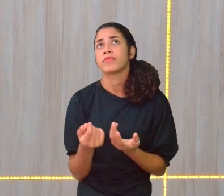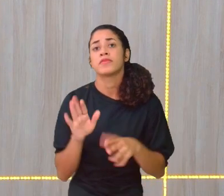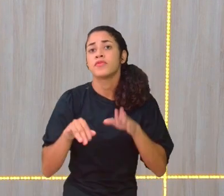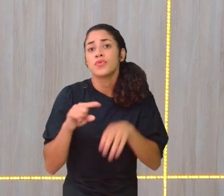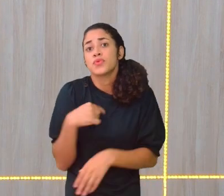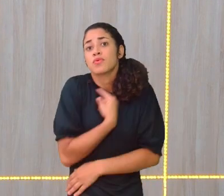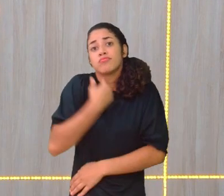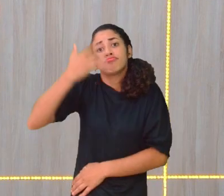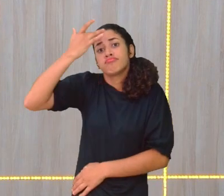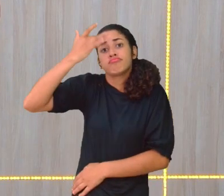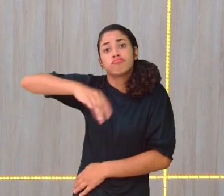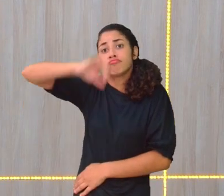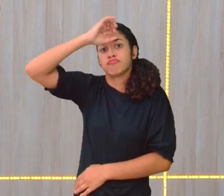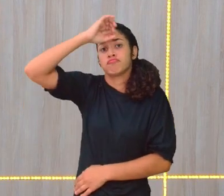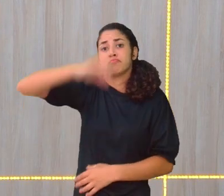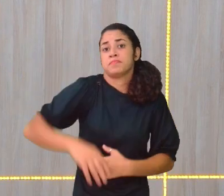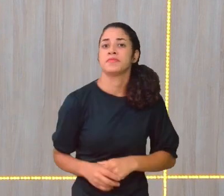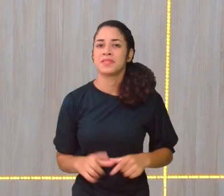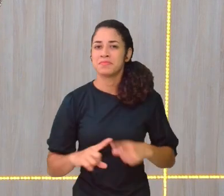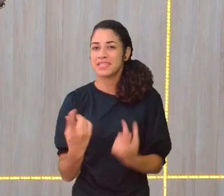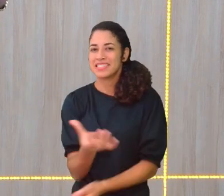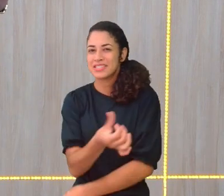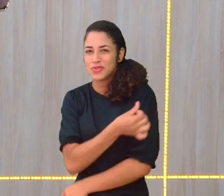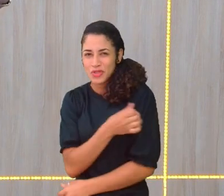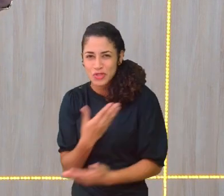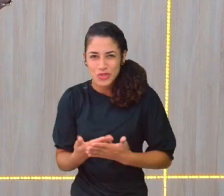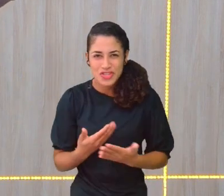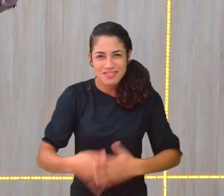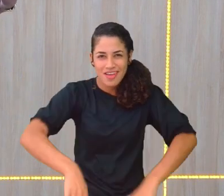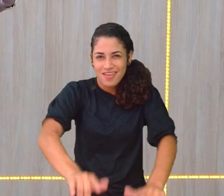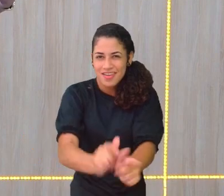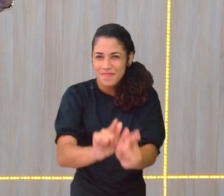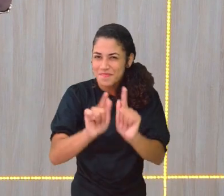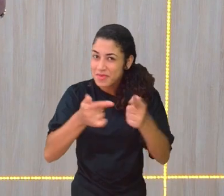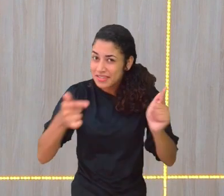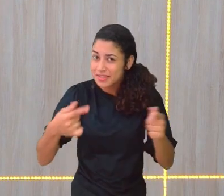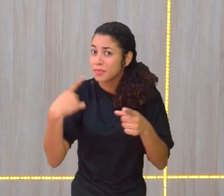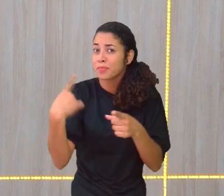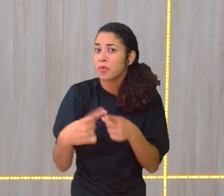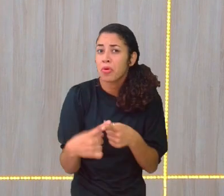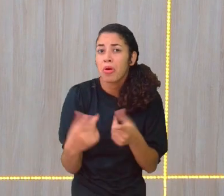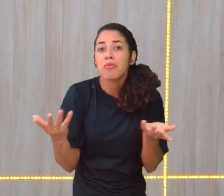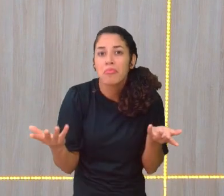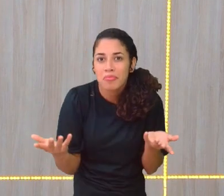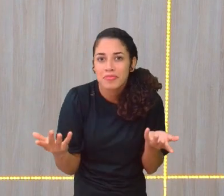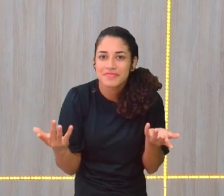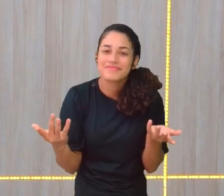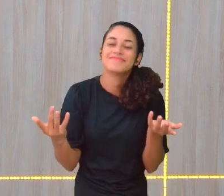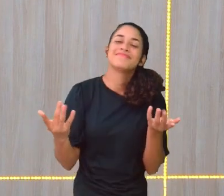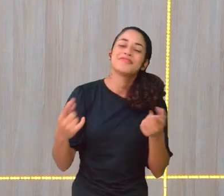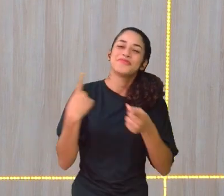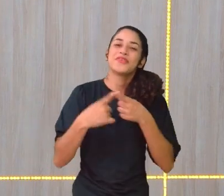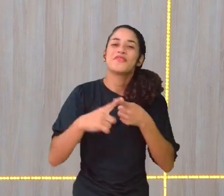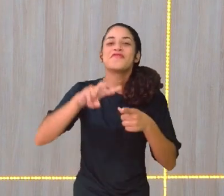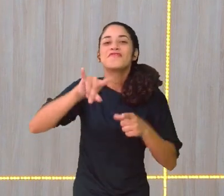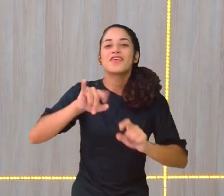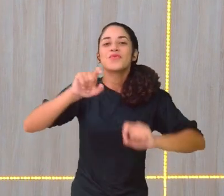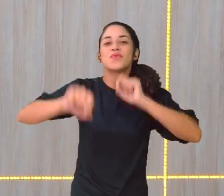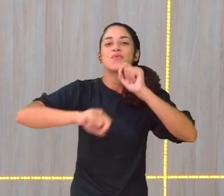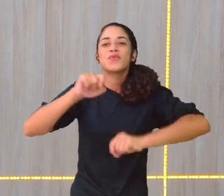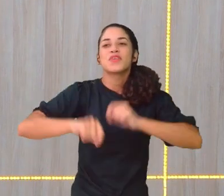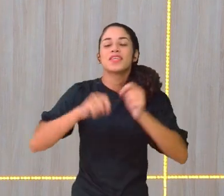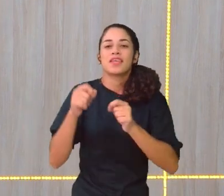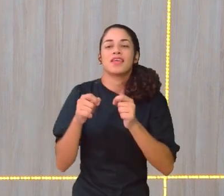não sabemos. Só que sexto ano, estudando sobre gramática, por que não? Porque aí vai quebrando, não é,